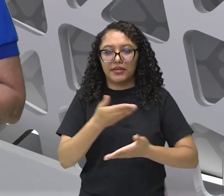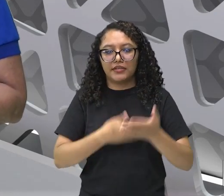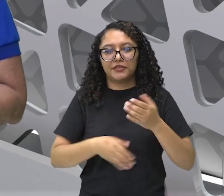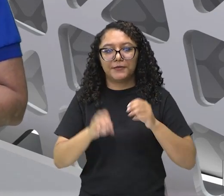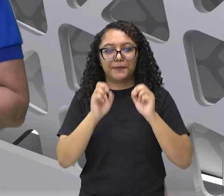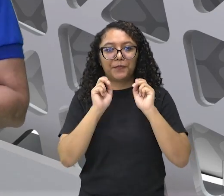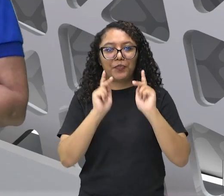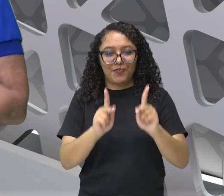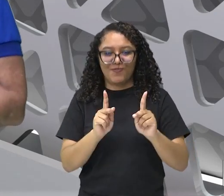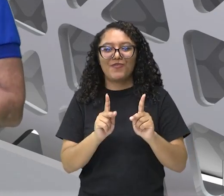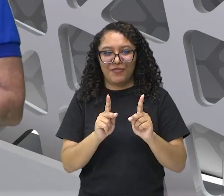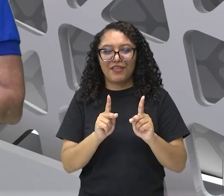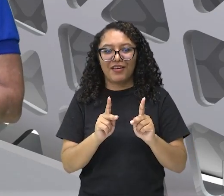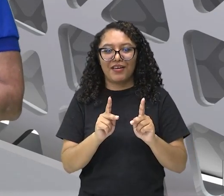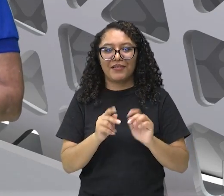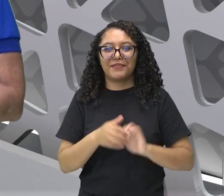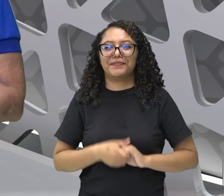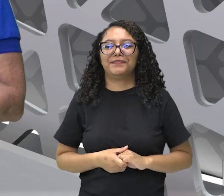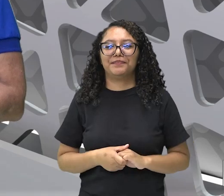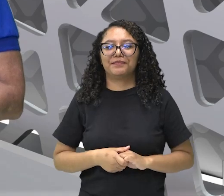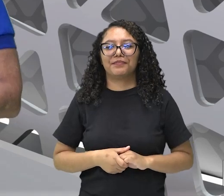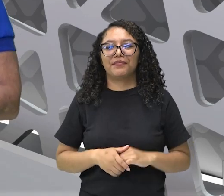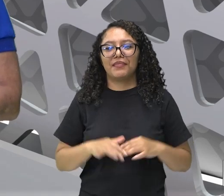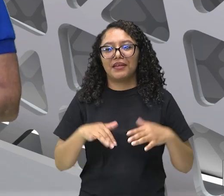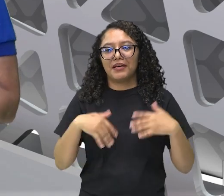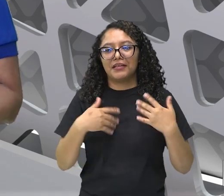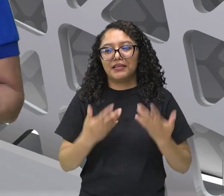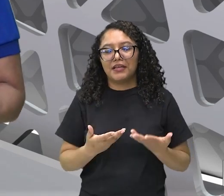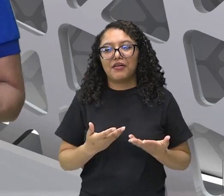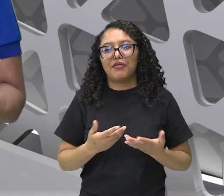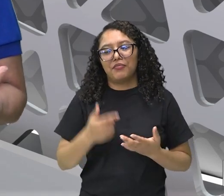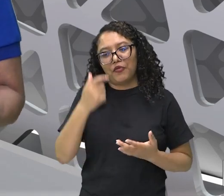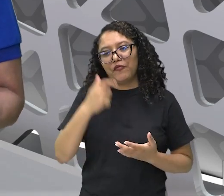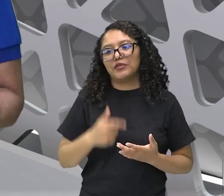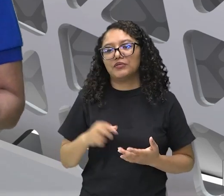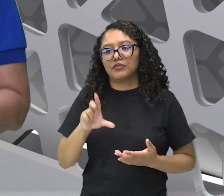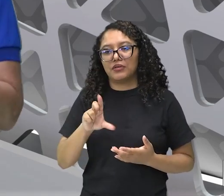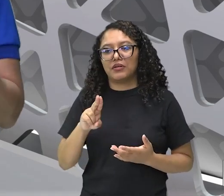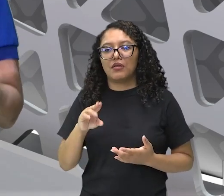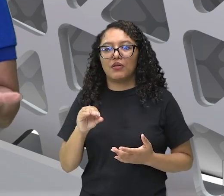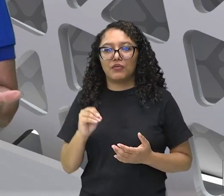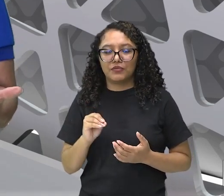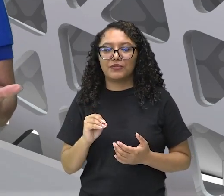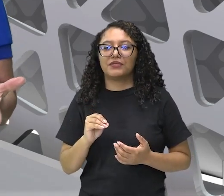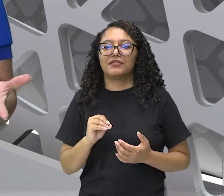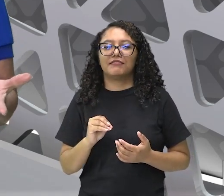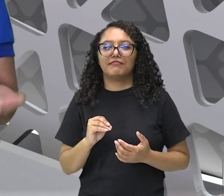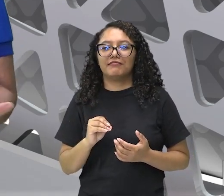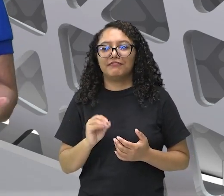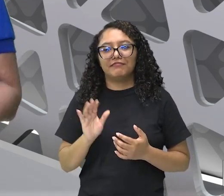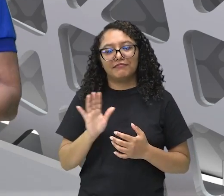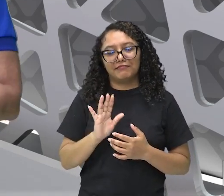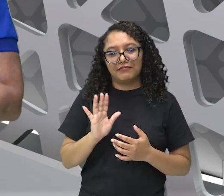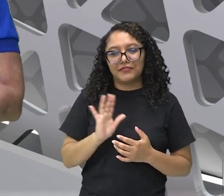pessoal? Contamos com vocês. Então, professora Lúcia aqui se despede. Foi uma alegria ter